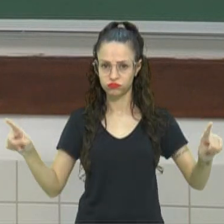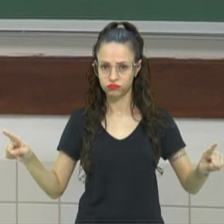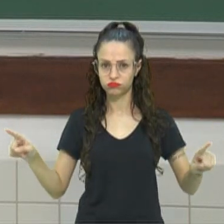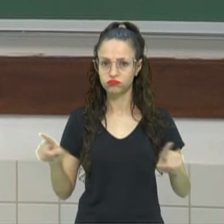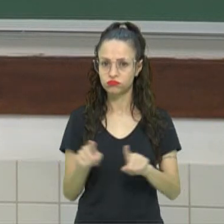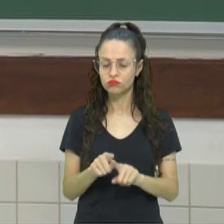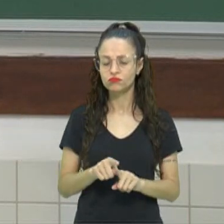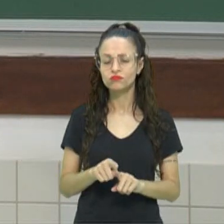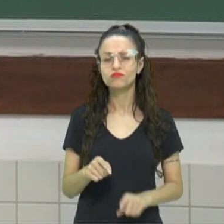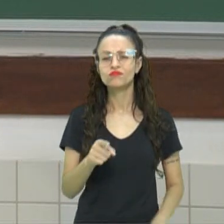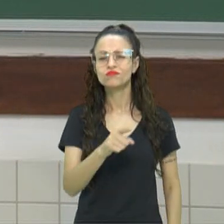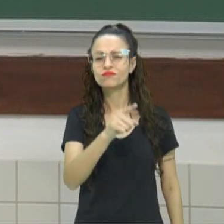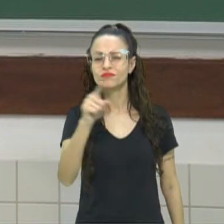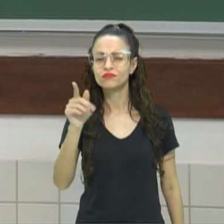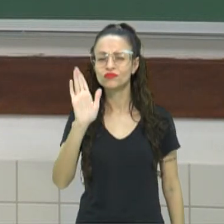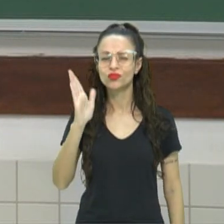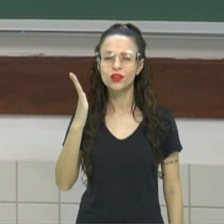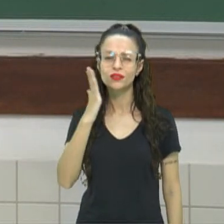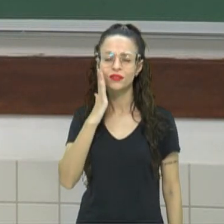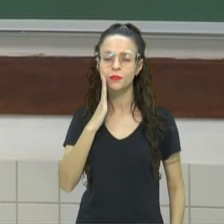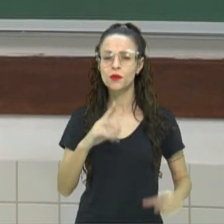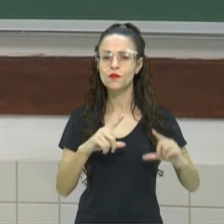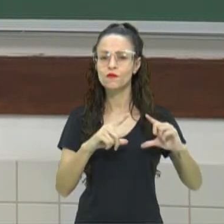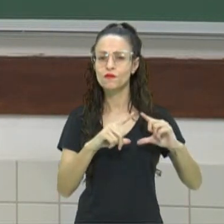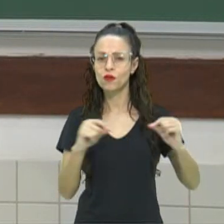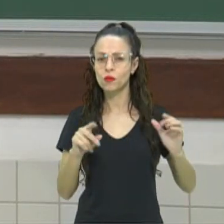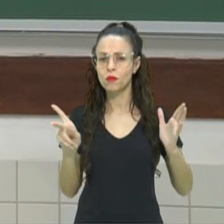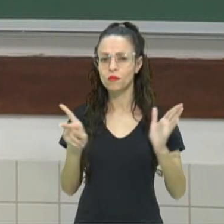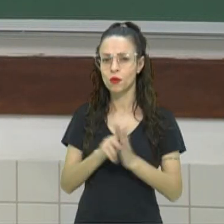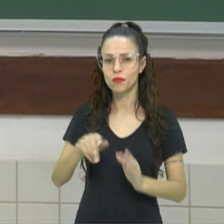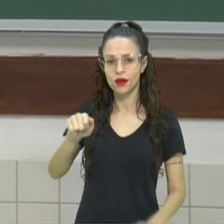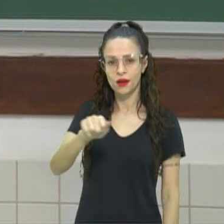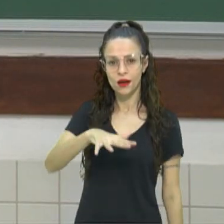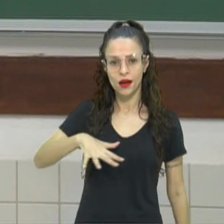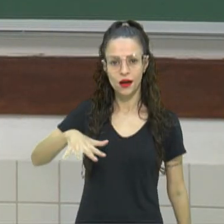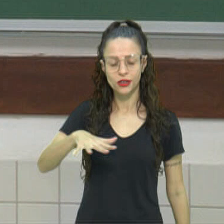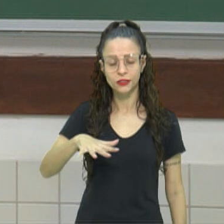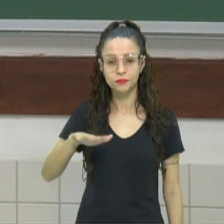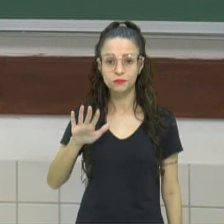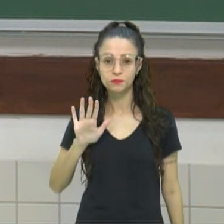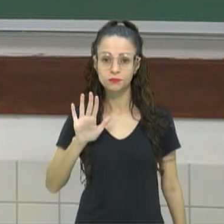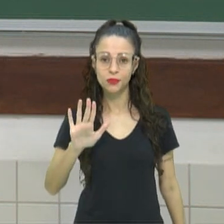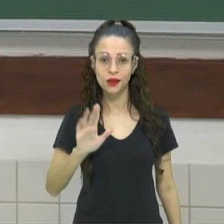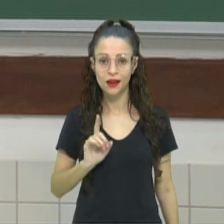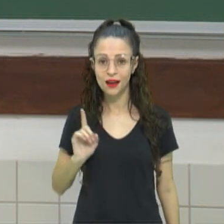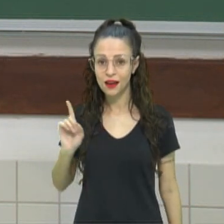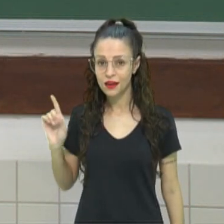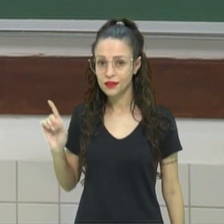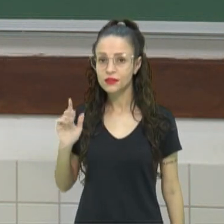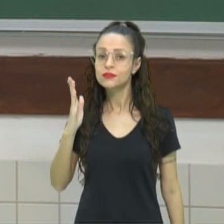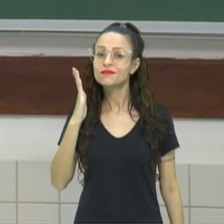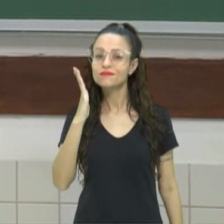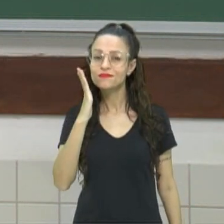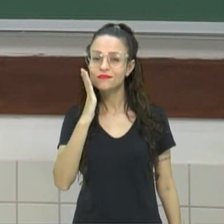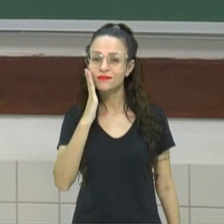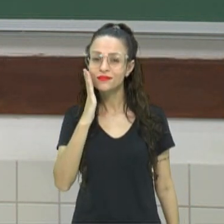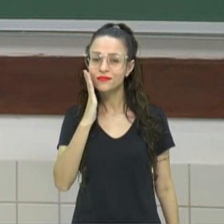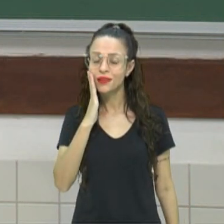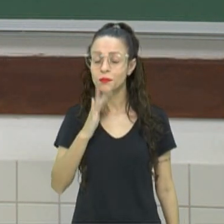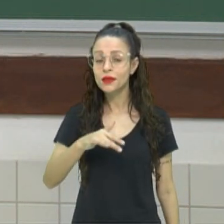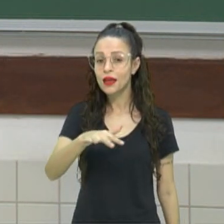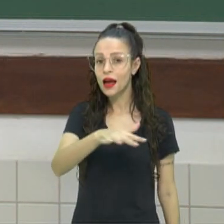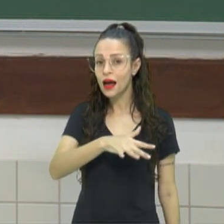figuras que nós já sabemos a fórmula da área, já sabemos como determinar. Acontece que aqui ele quer saber a área da